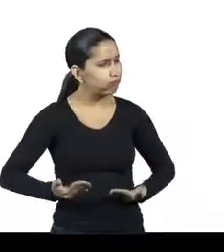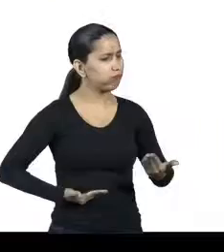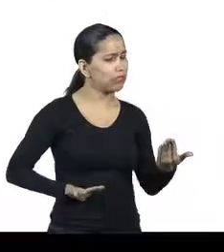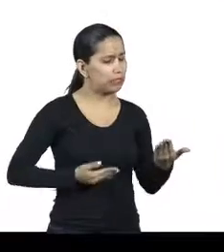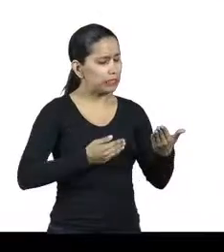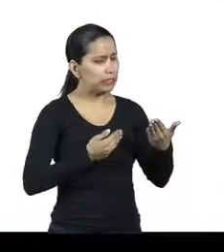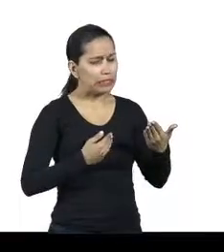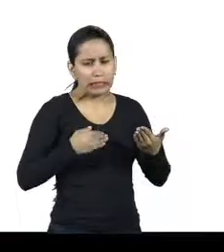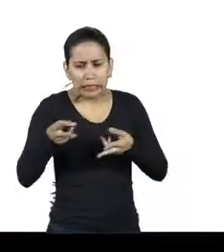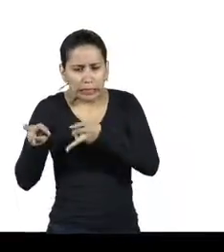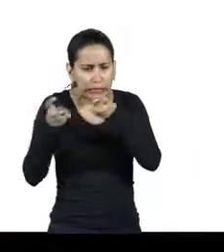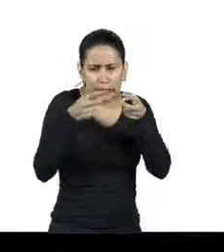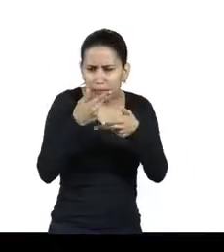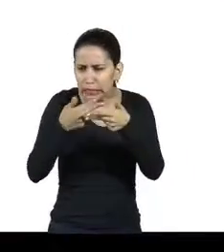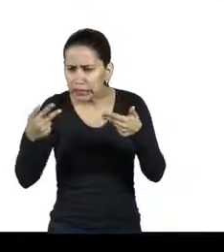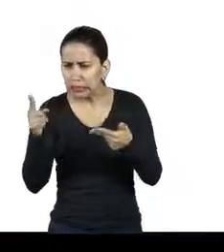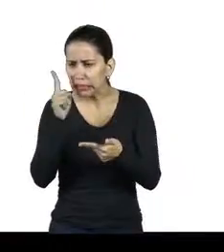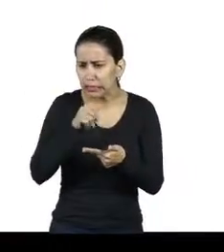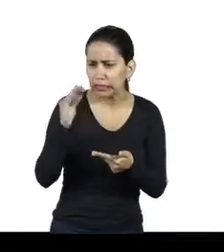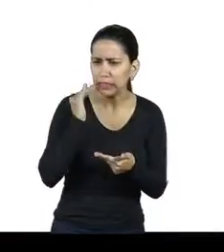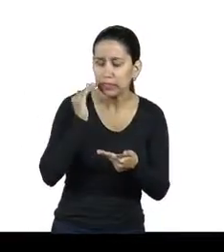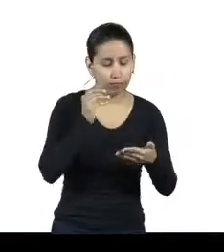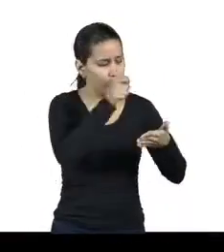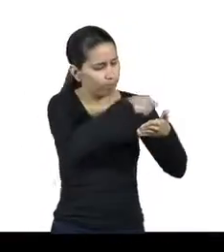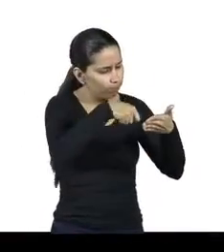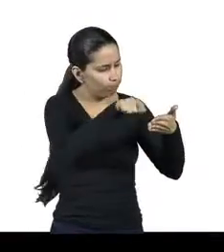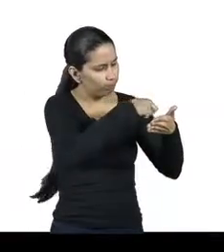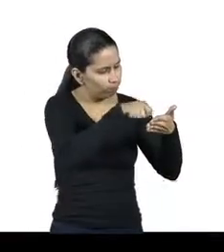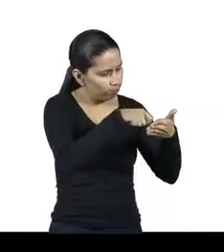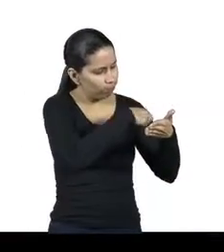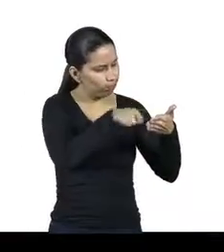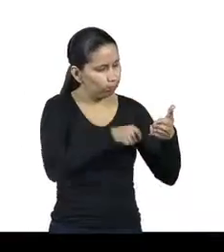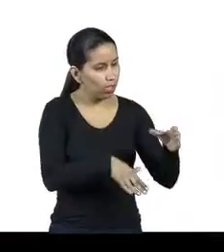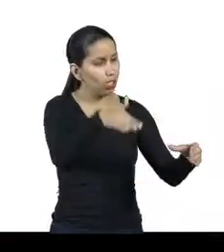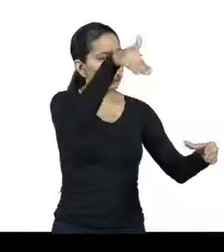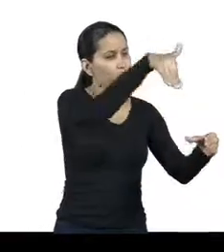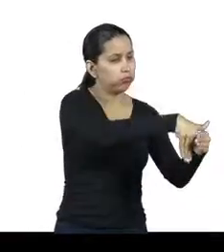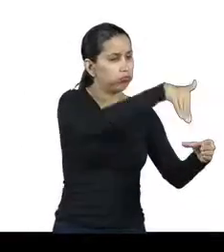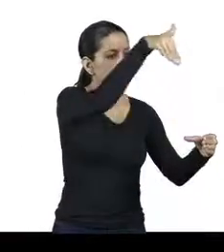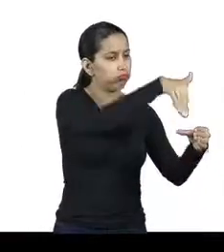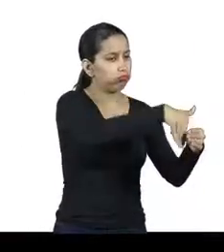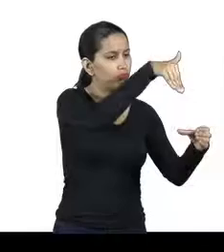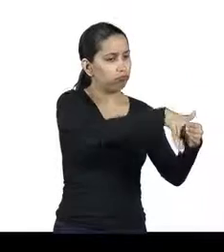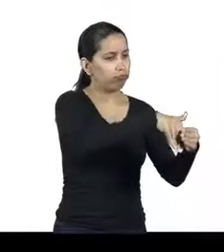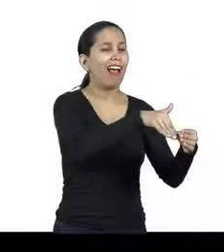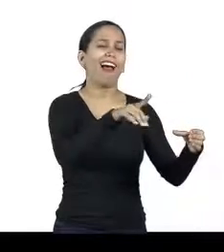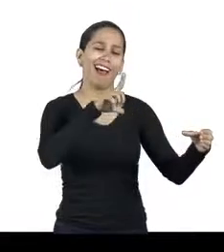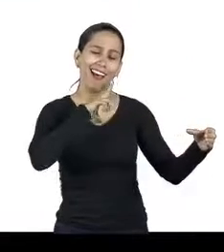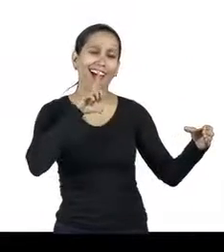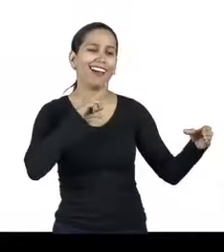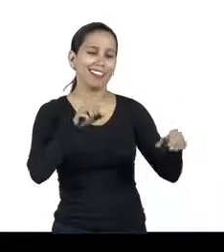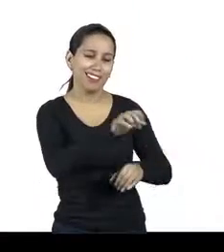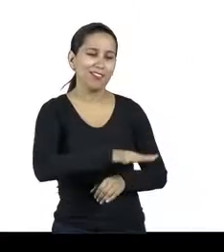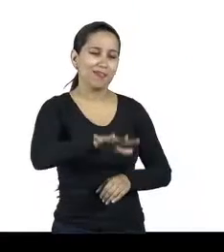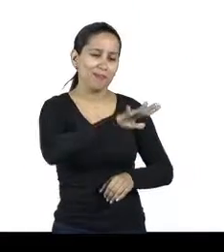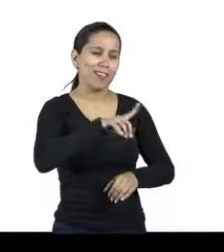seus desvios, possibilitando a tratativa, consequentemente nós teremos um ambiente de trabalho mais saudável.